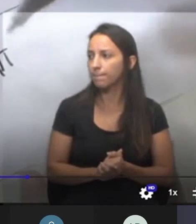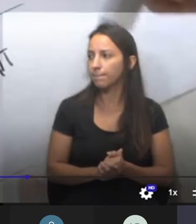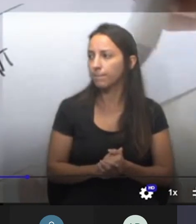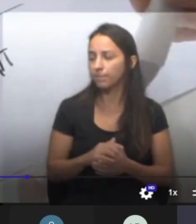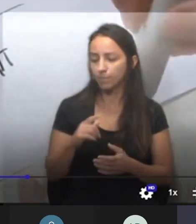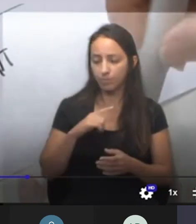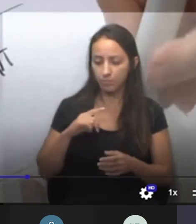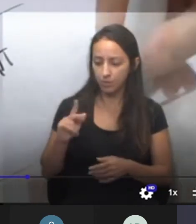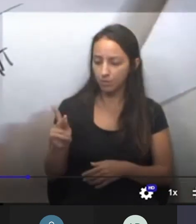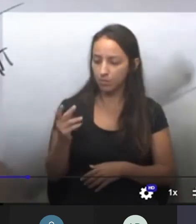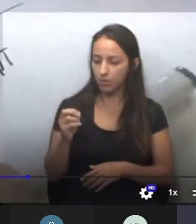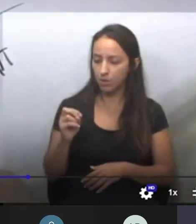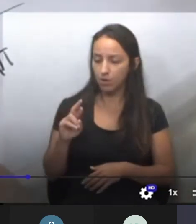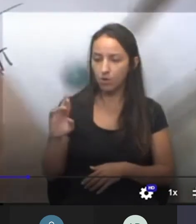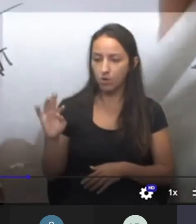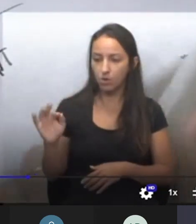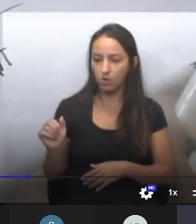Tenho a horta aqui,